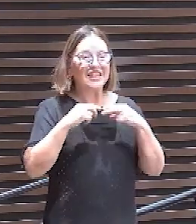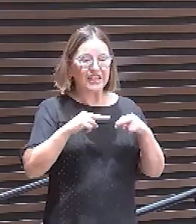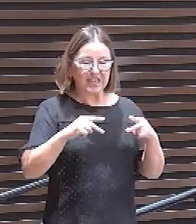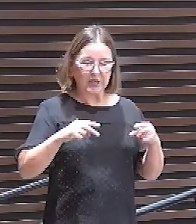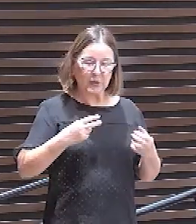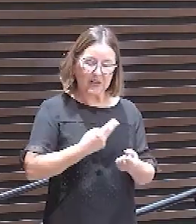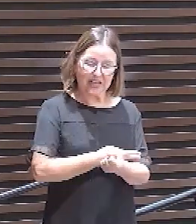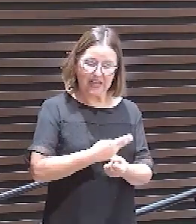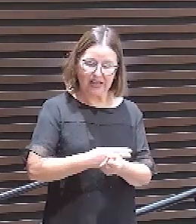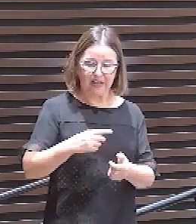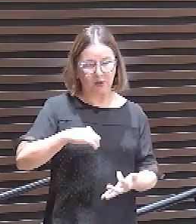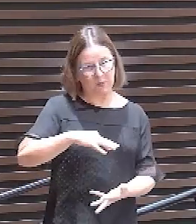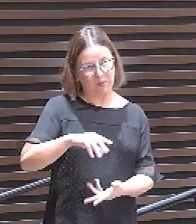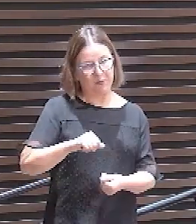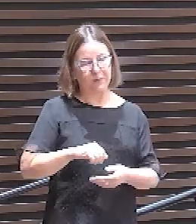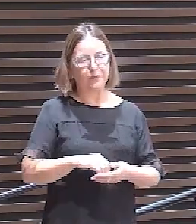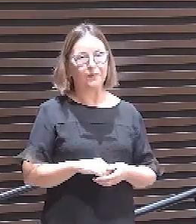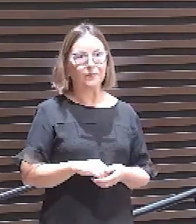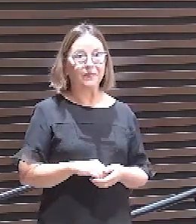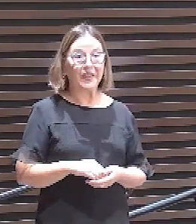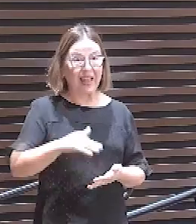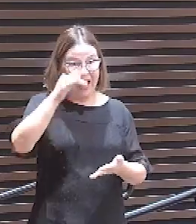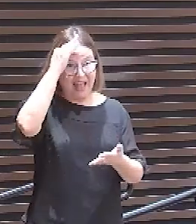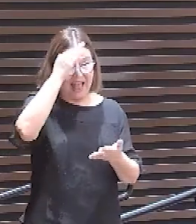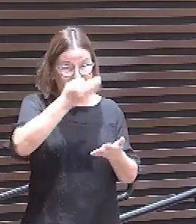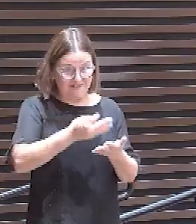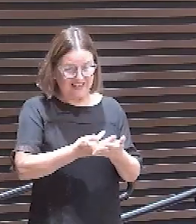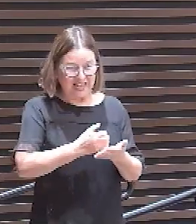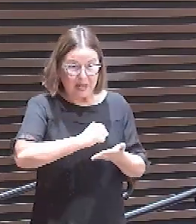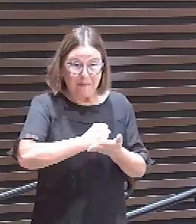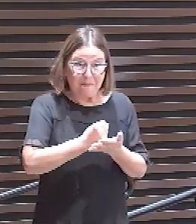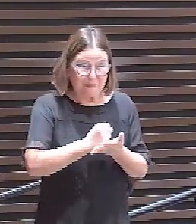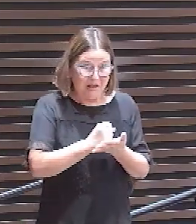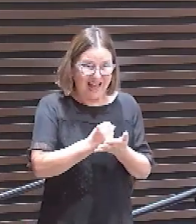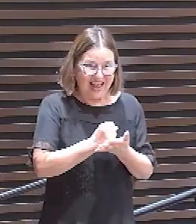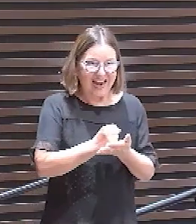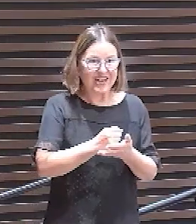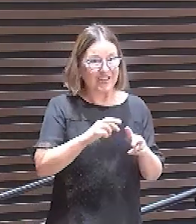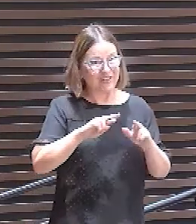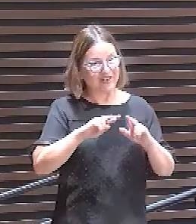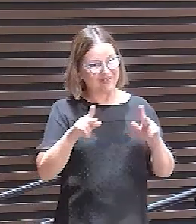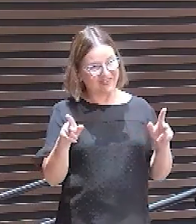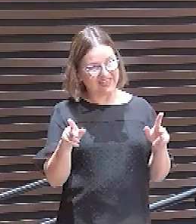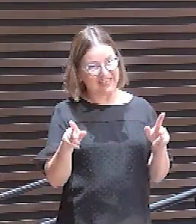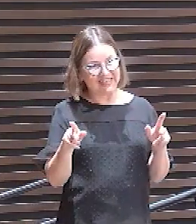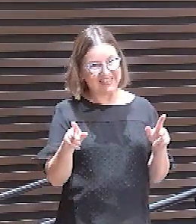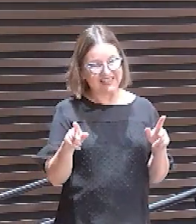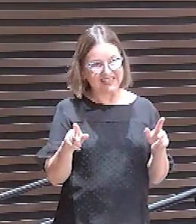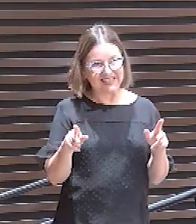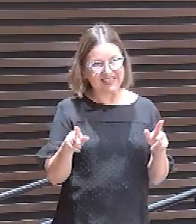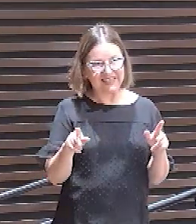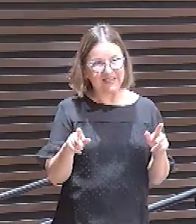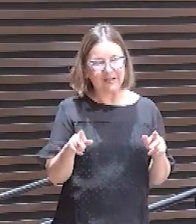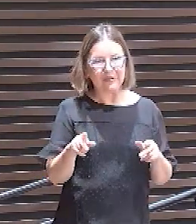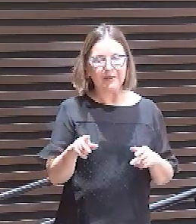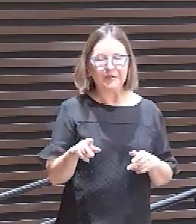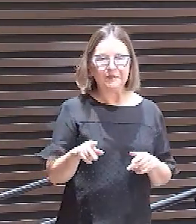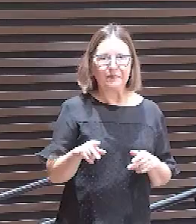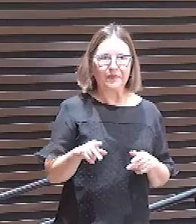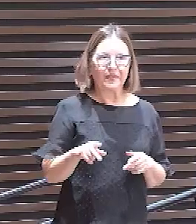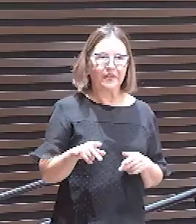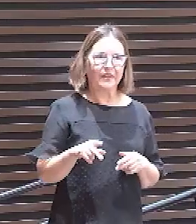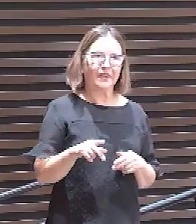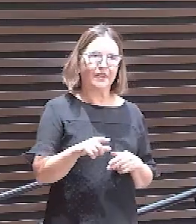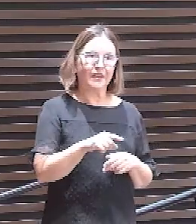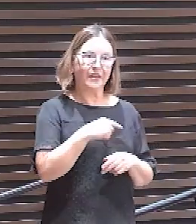A fé que marca a diferença nos desloca dos holofotes deste mundo e